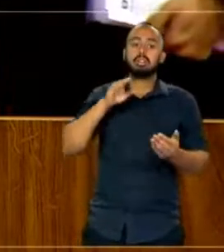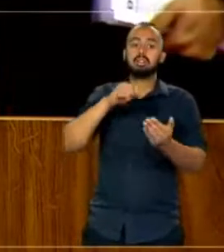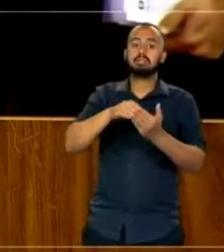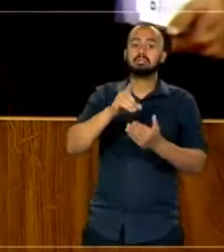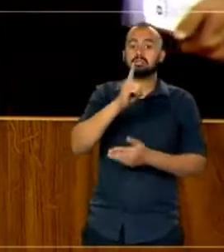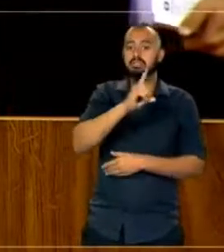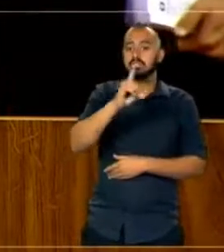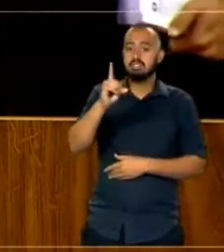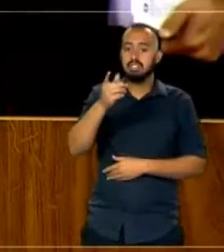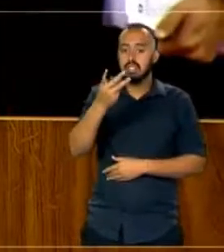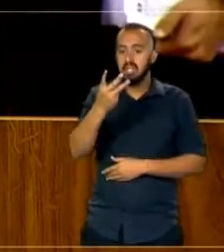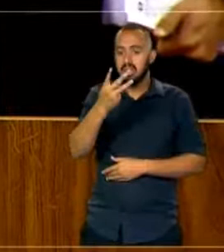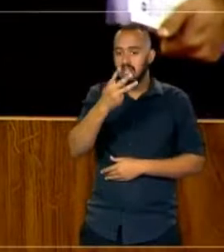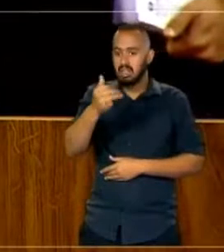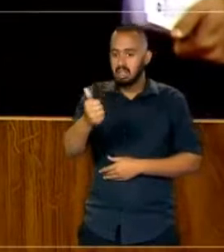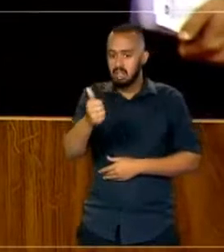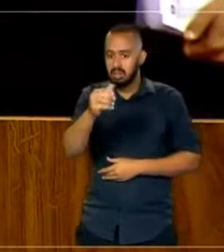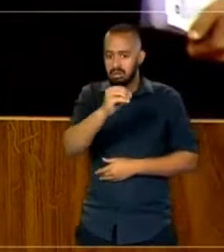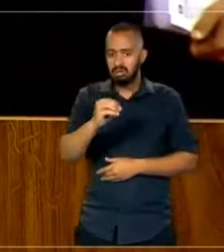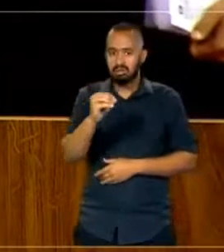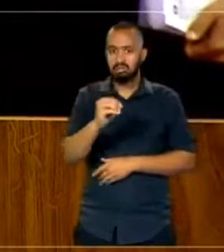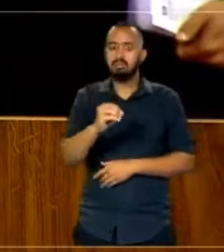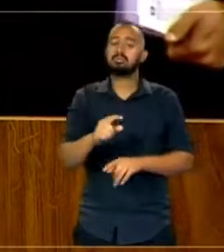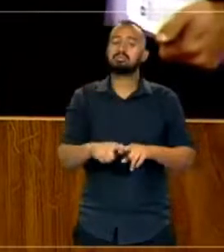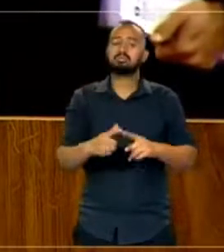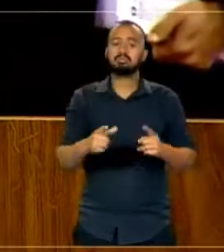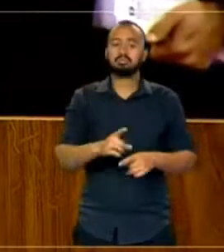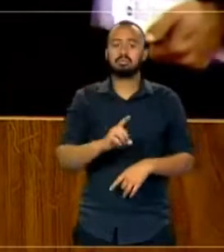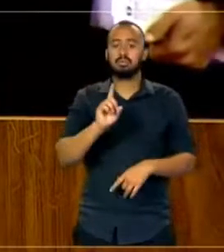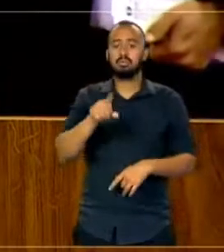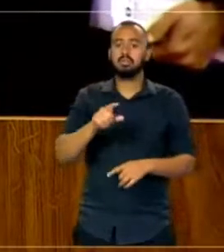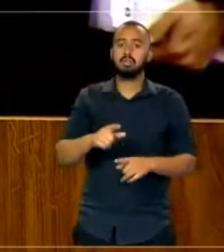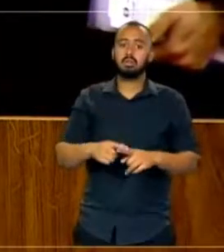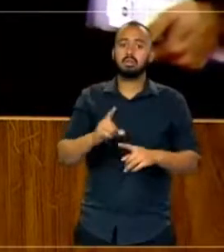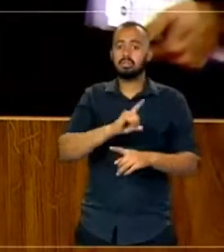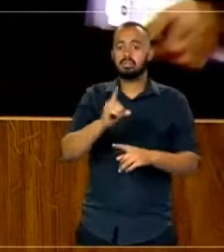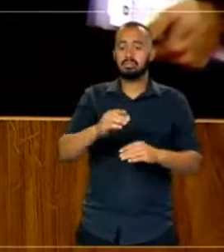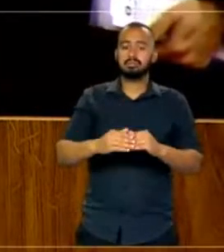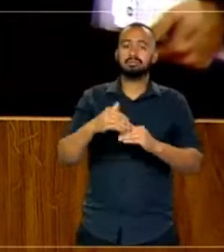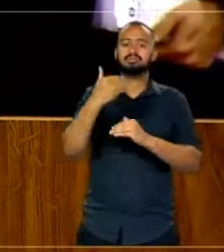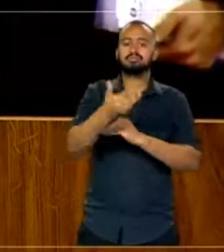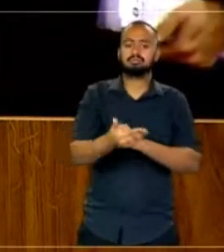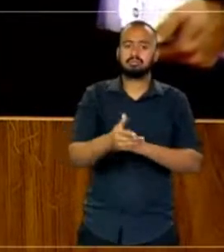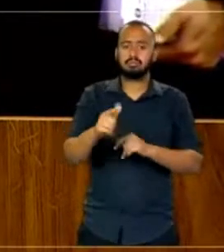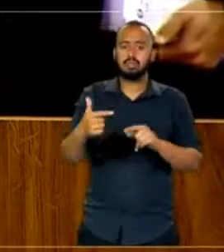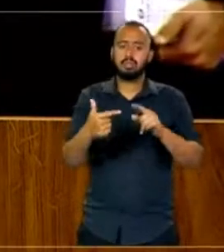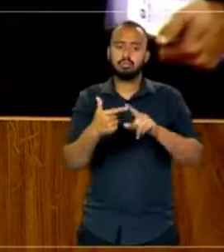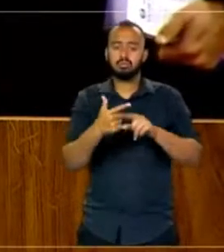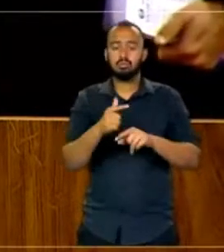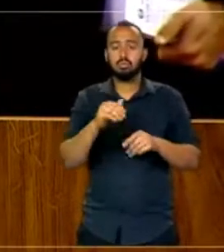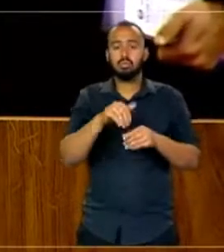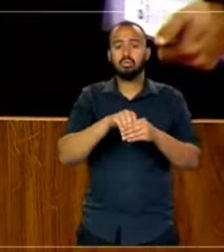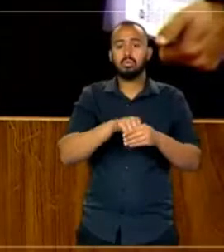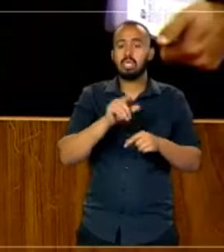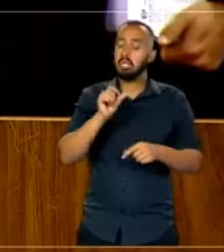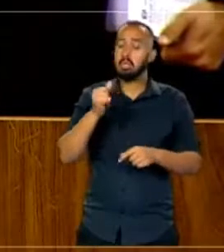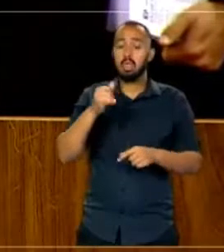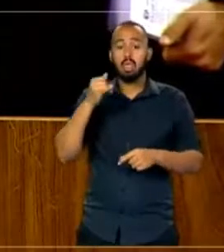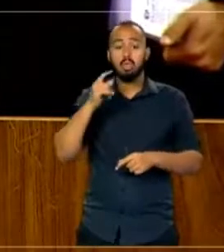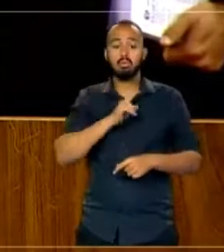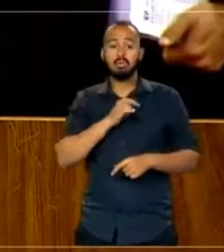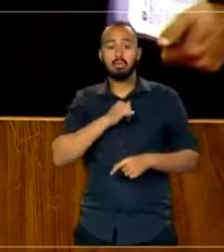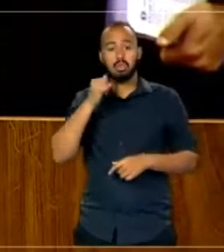inibição até o dia 31 de outubro, exatamente o dia subsequente ao do segundo turno, para que não haja o comprometimento